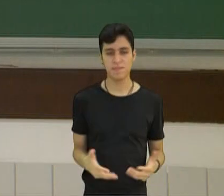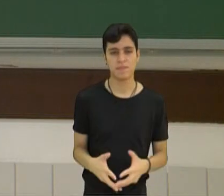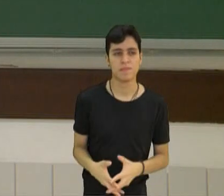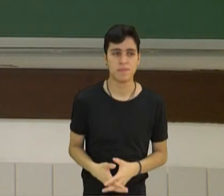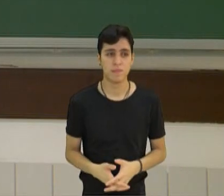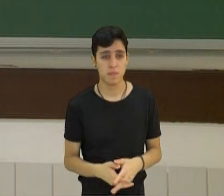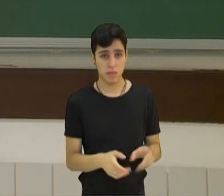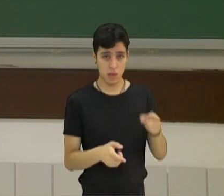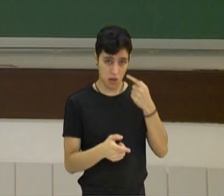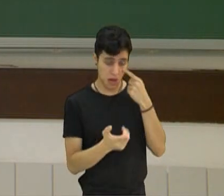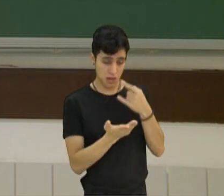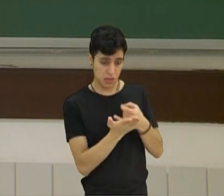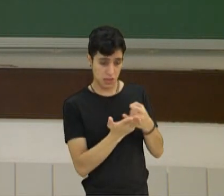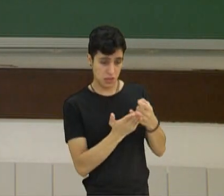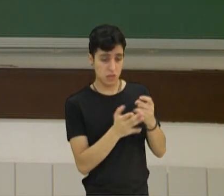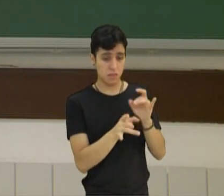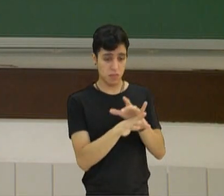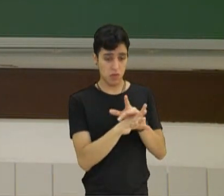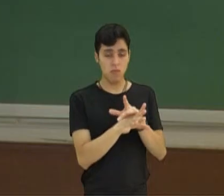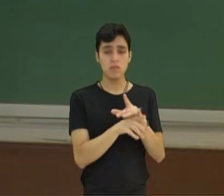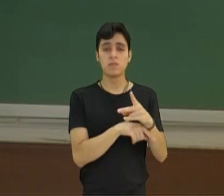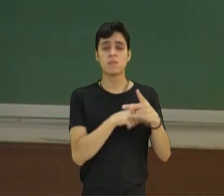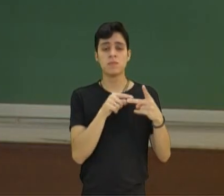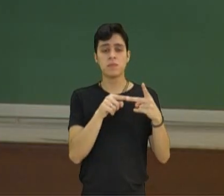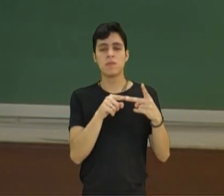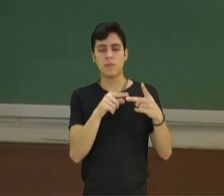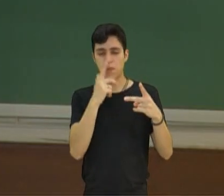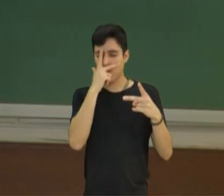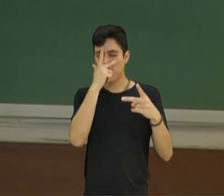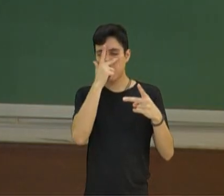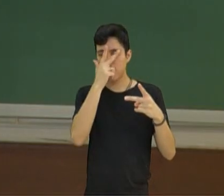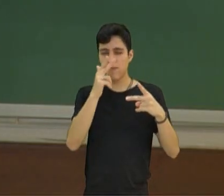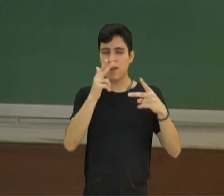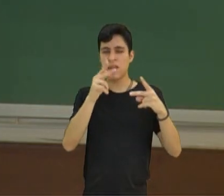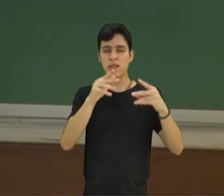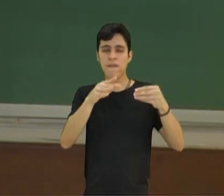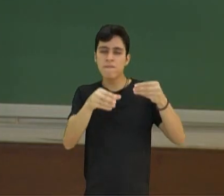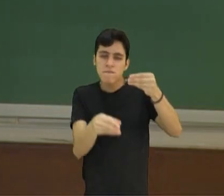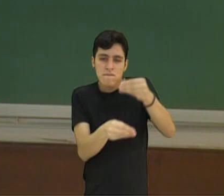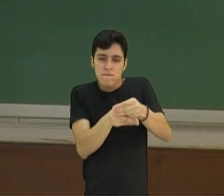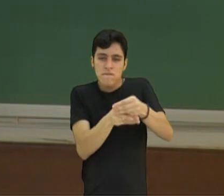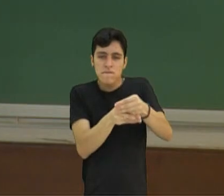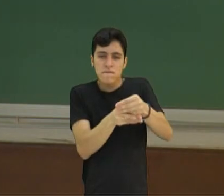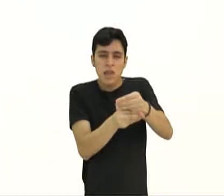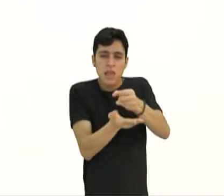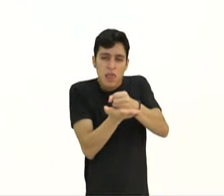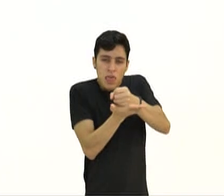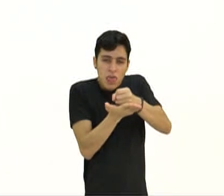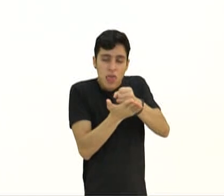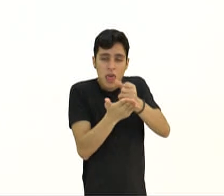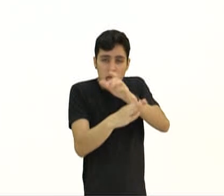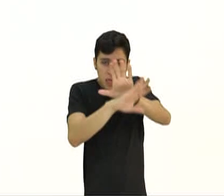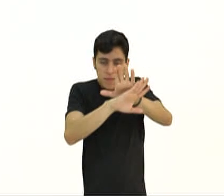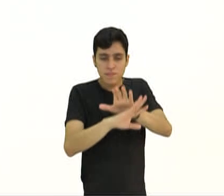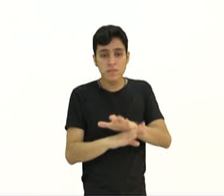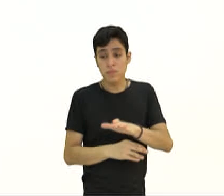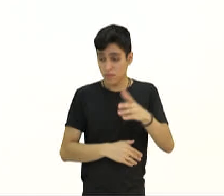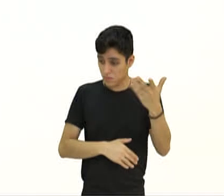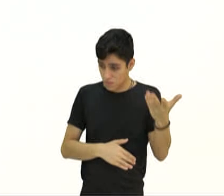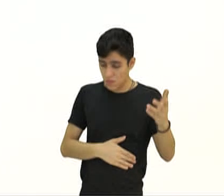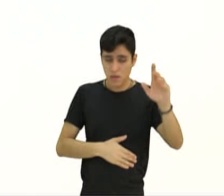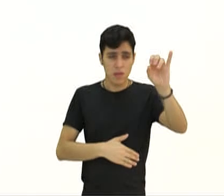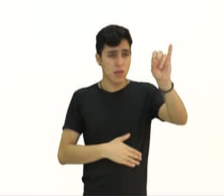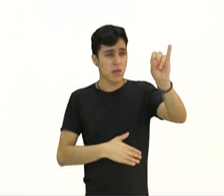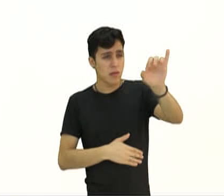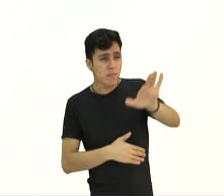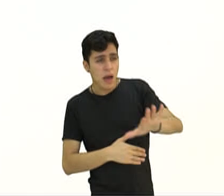da introdução, temos a sustentação aí da argumentação. A estátua é uma de tantas homenagens que o poeta